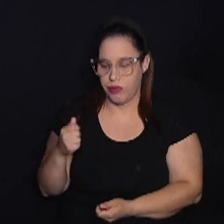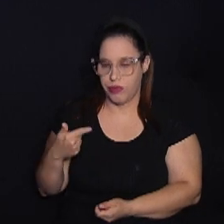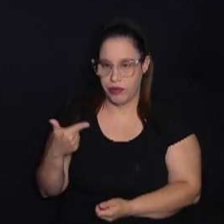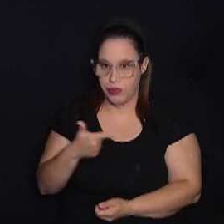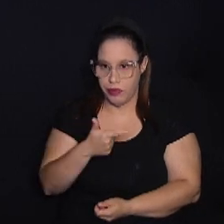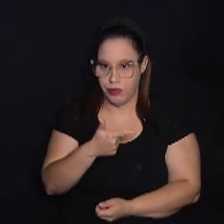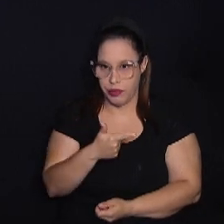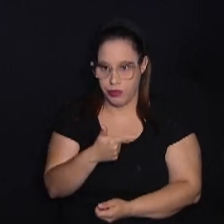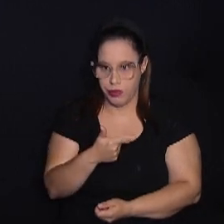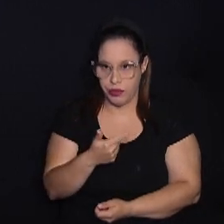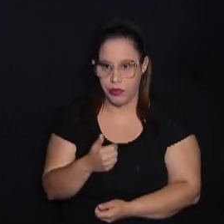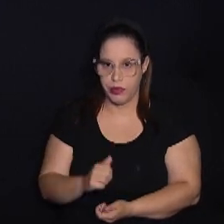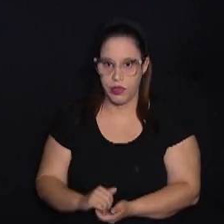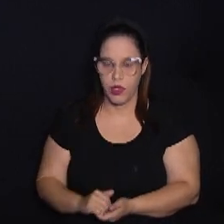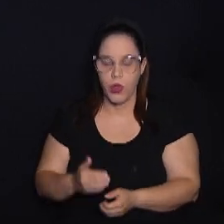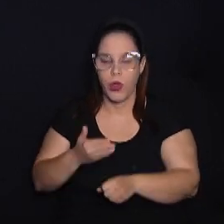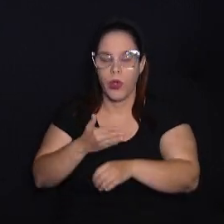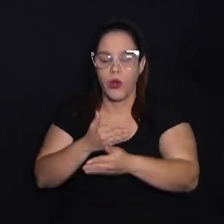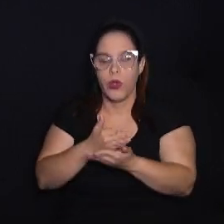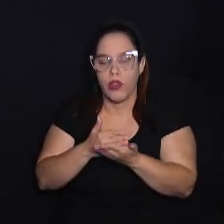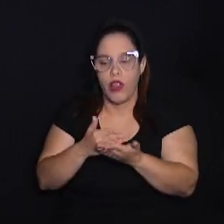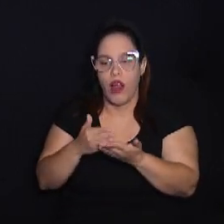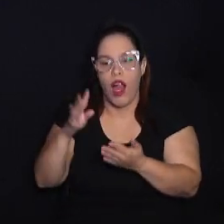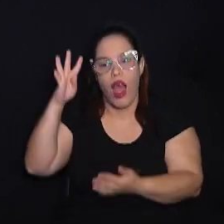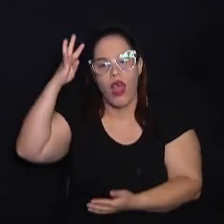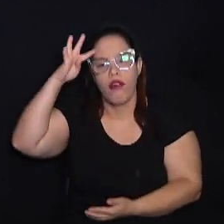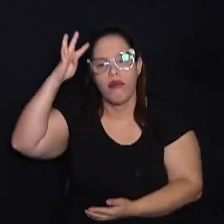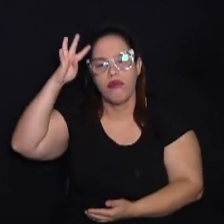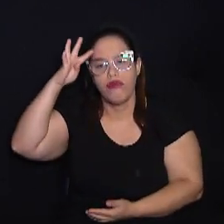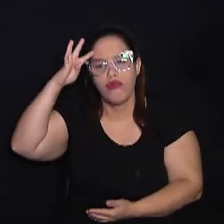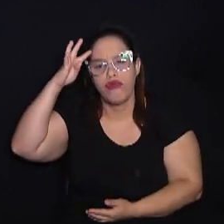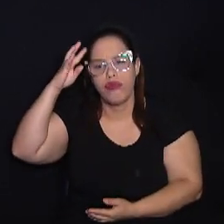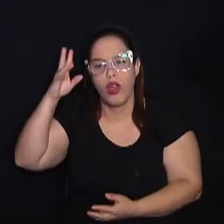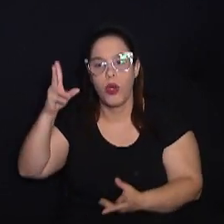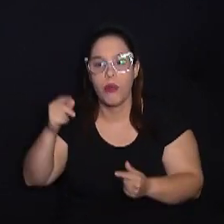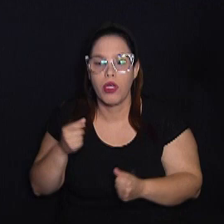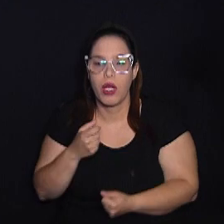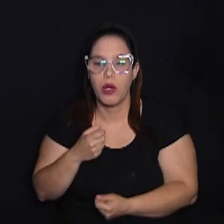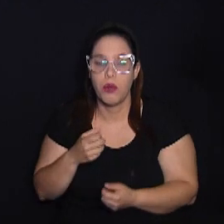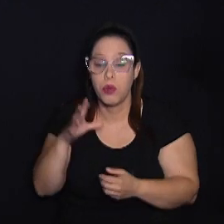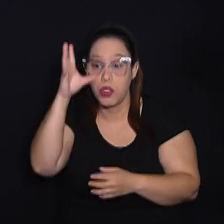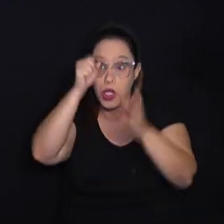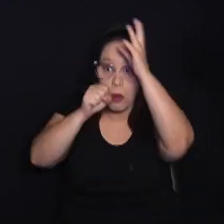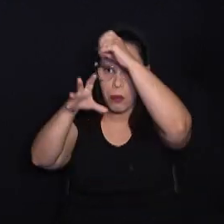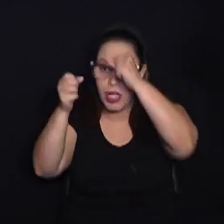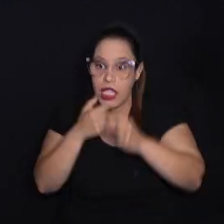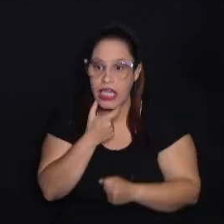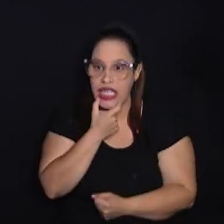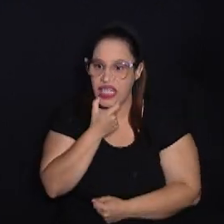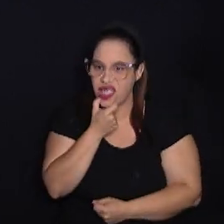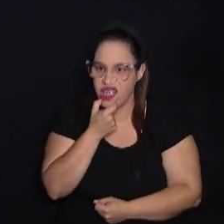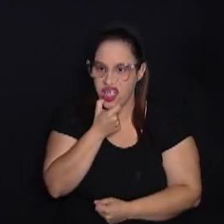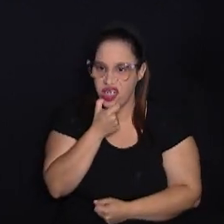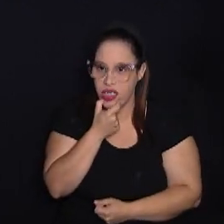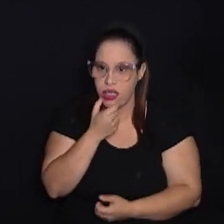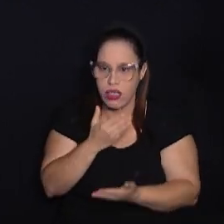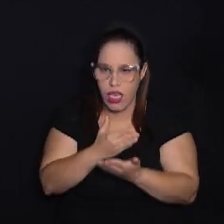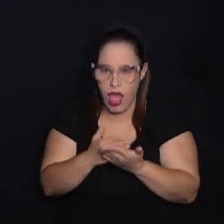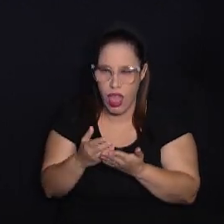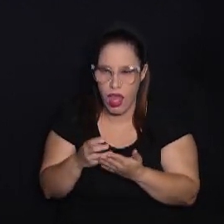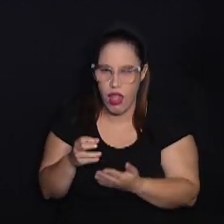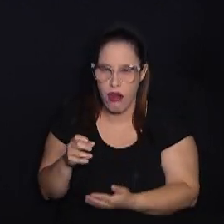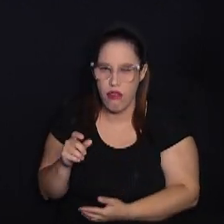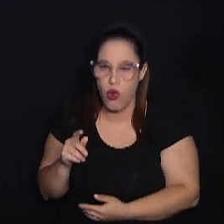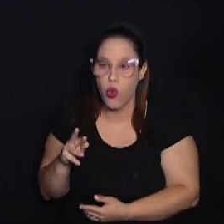2022, dei início a um sonho pessoal de aprender inglês. Entrei para o Global One do